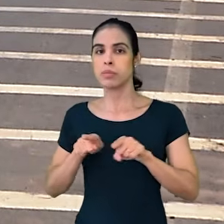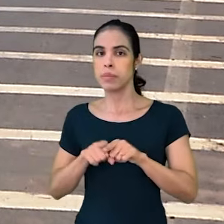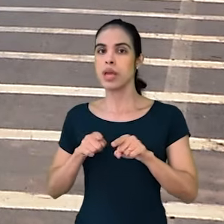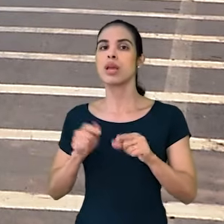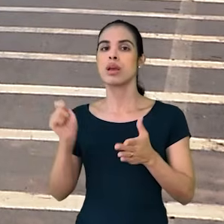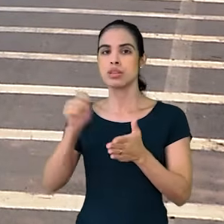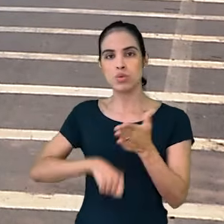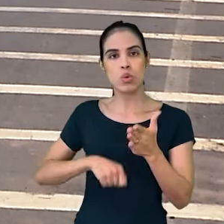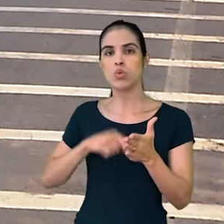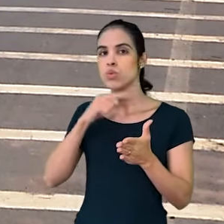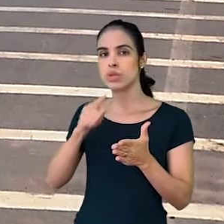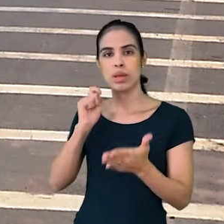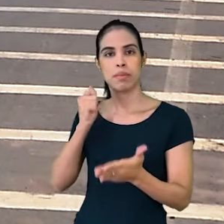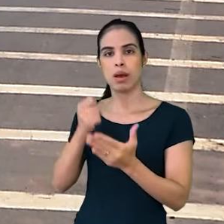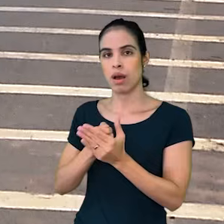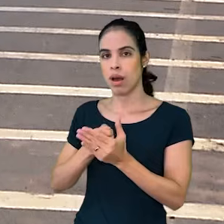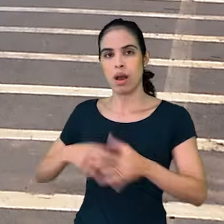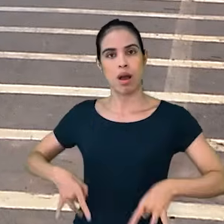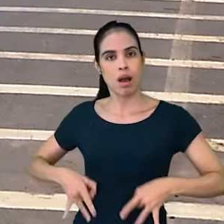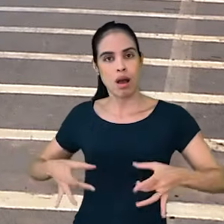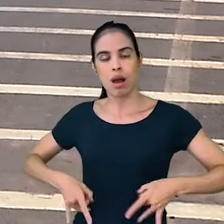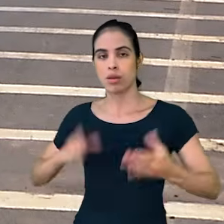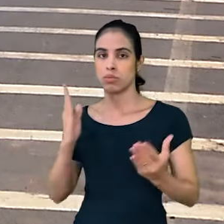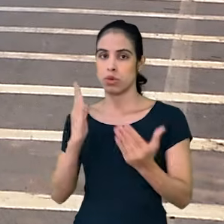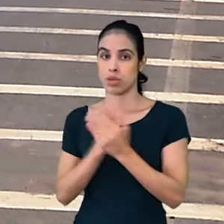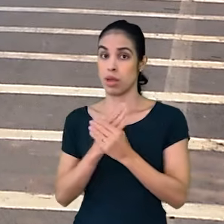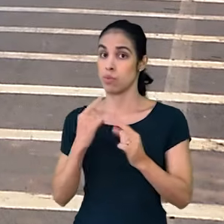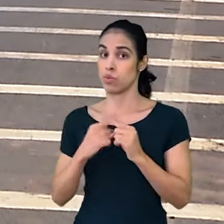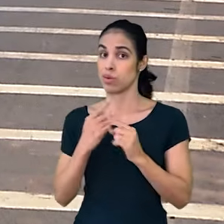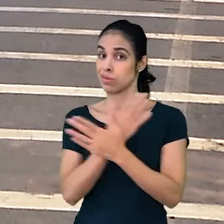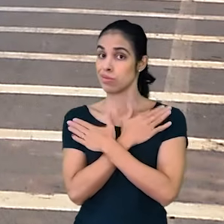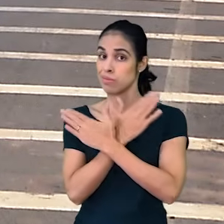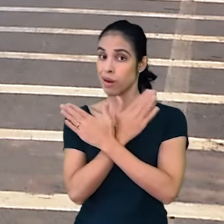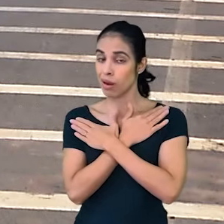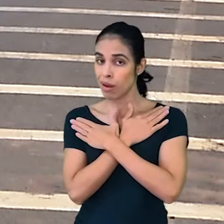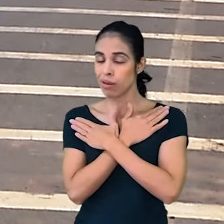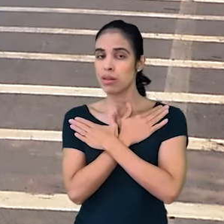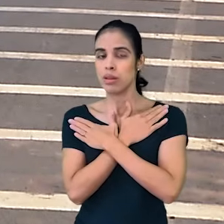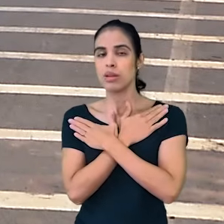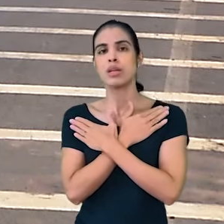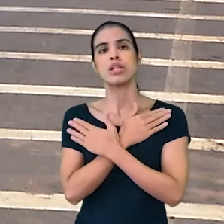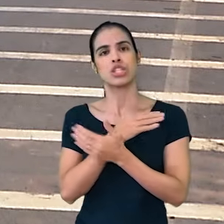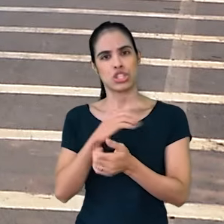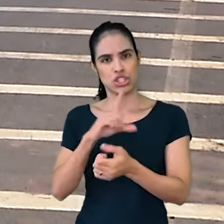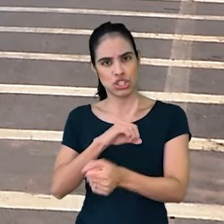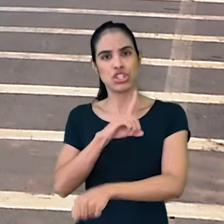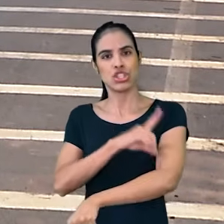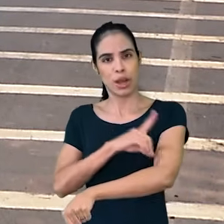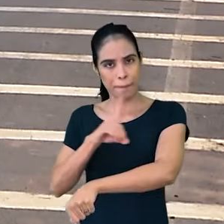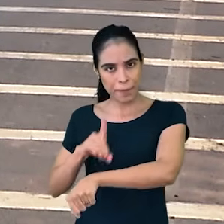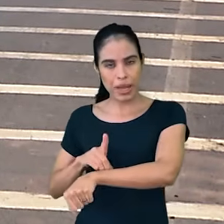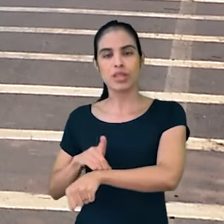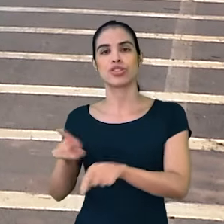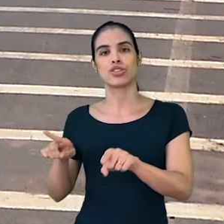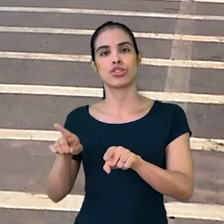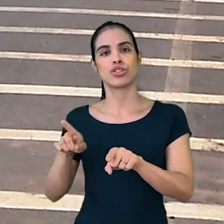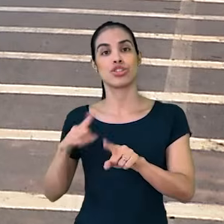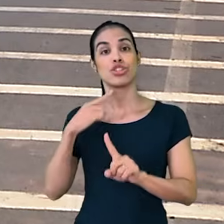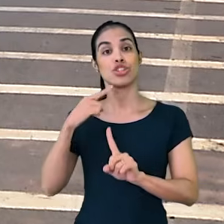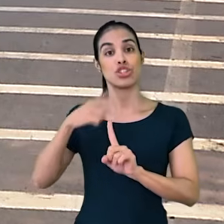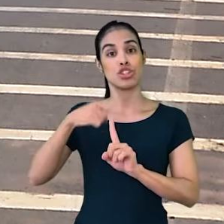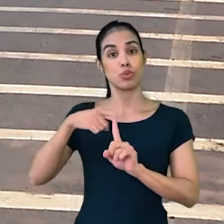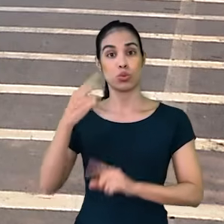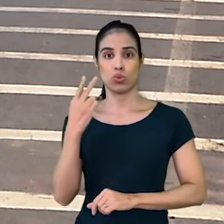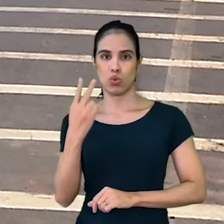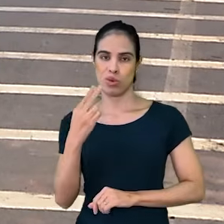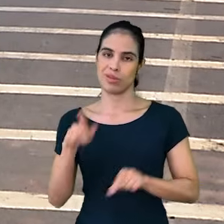que não tinha condições de arcar com os custos do processo por estar desempregado, além de ter diabetes tipo 2. O